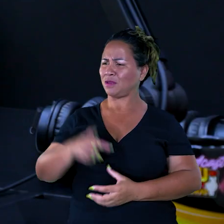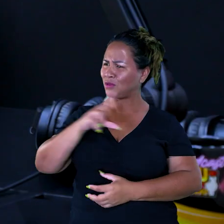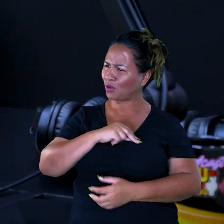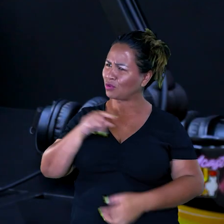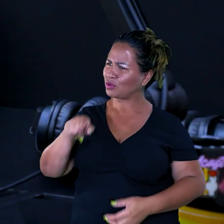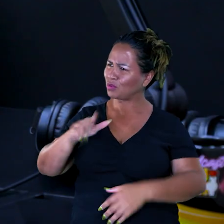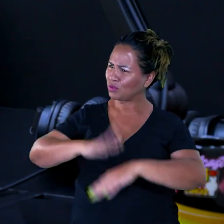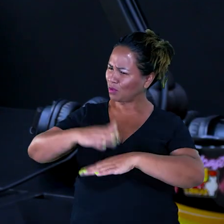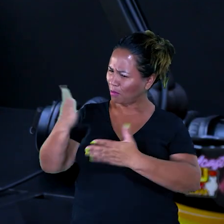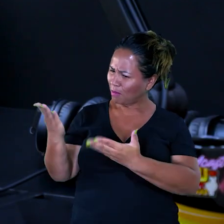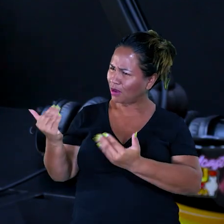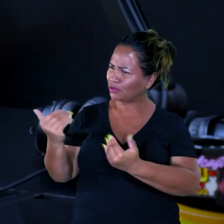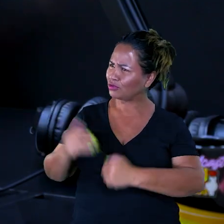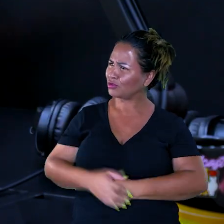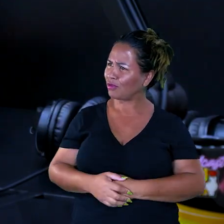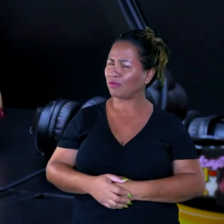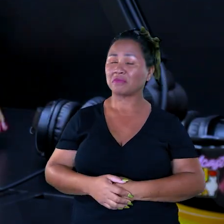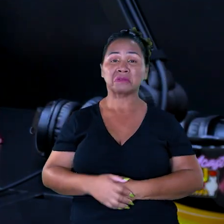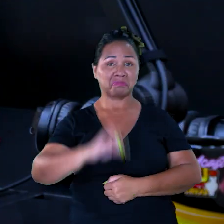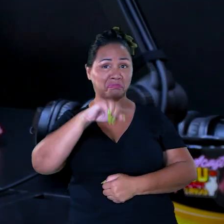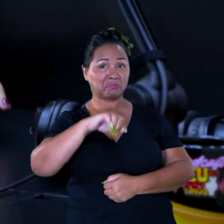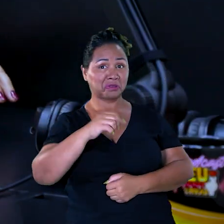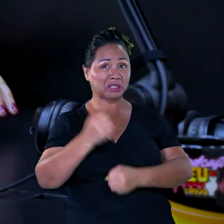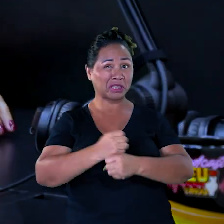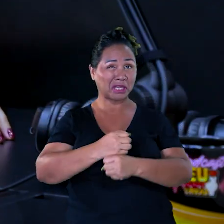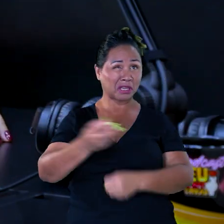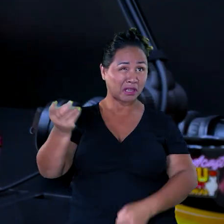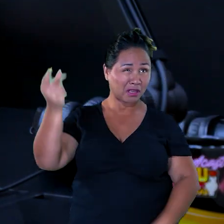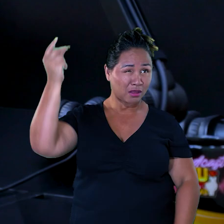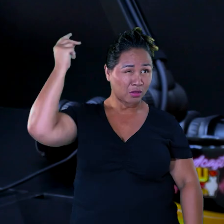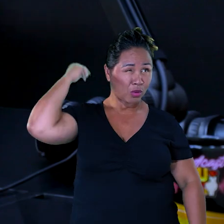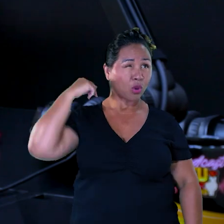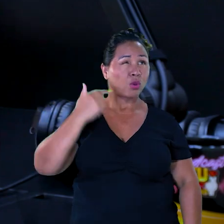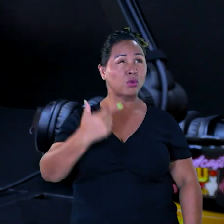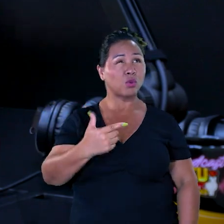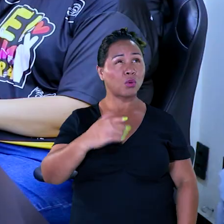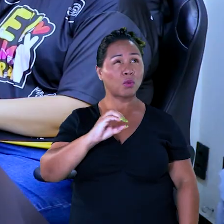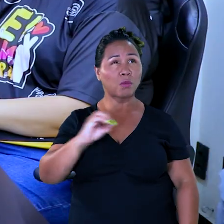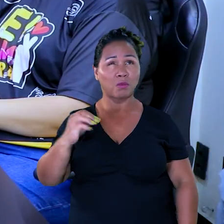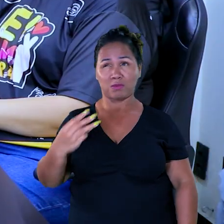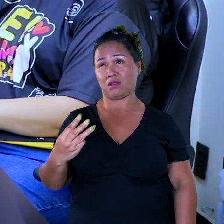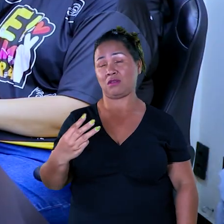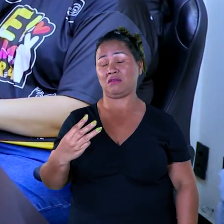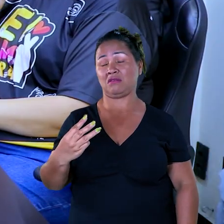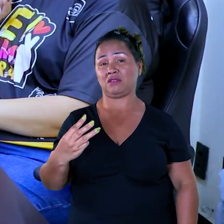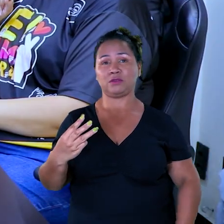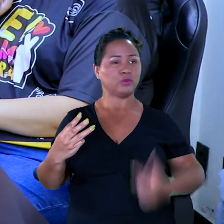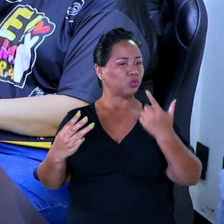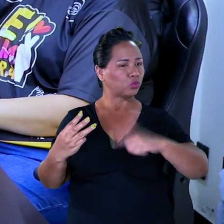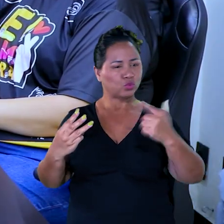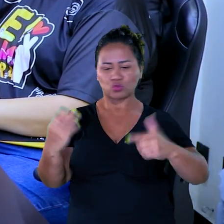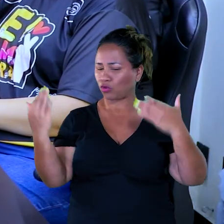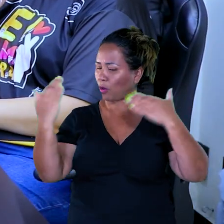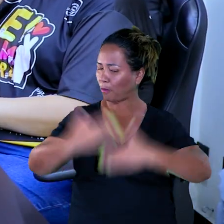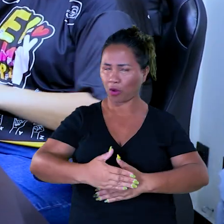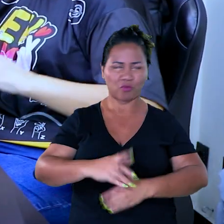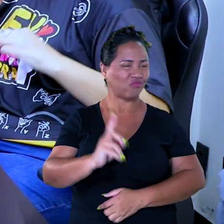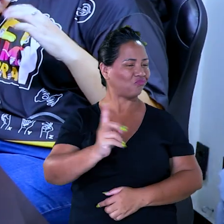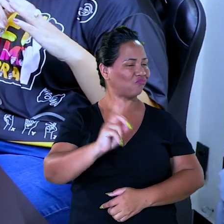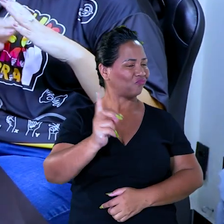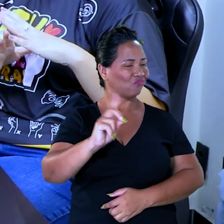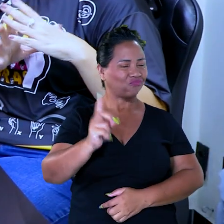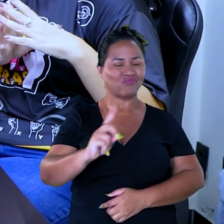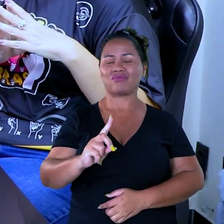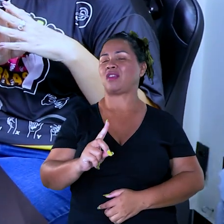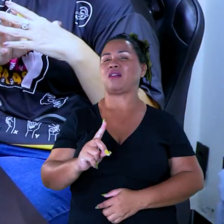né? cedo, 2003. E na época, assim, era de títulos, né? Não era prova. Não tinha nem prova, tinha prova. processo seletivo. Hoje, Hoje